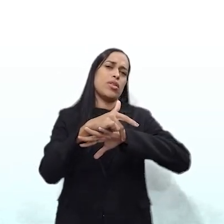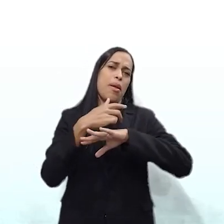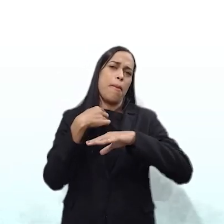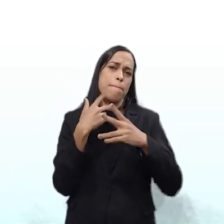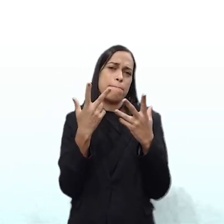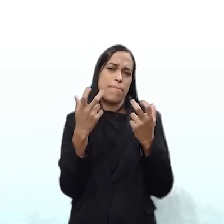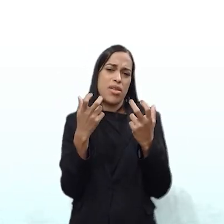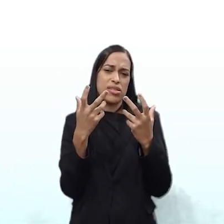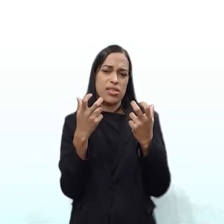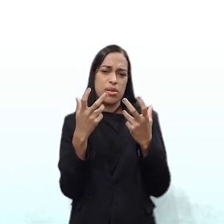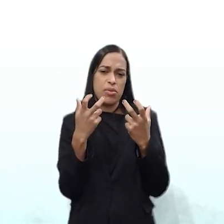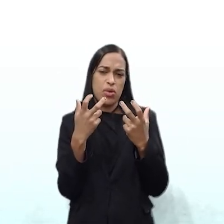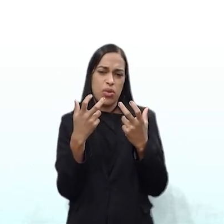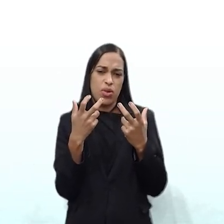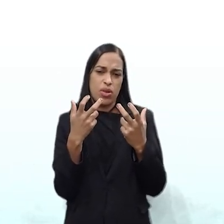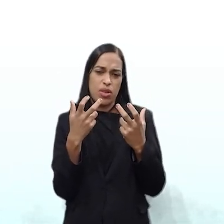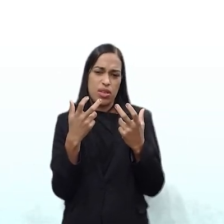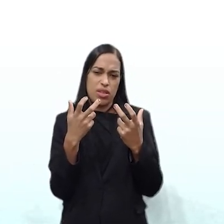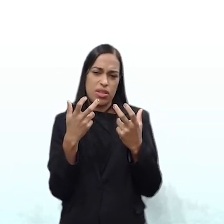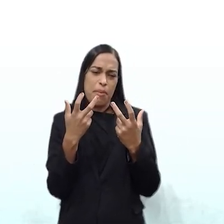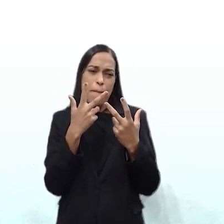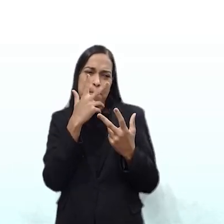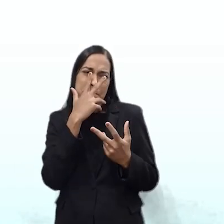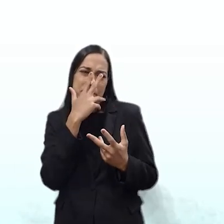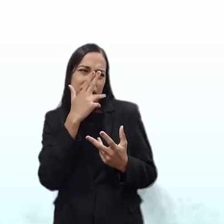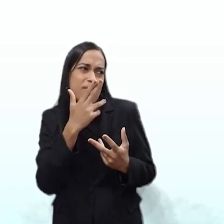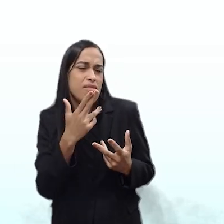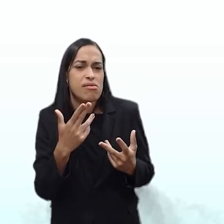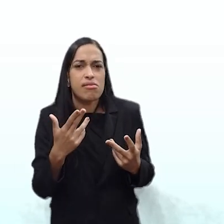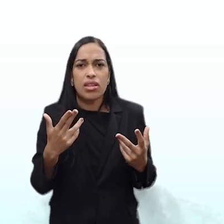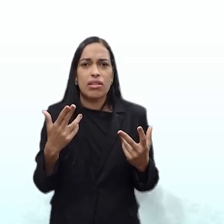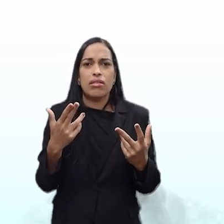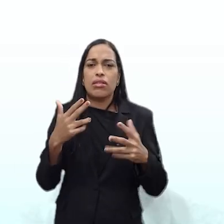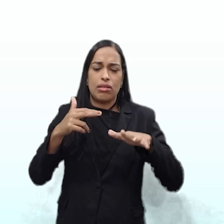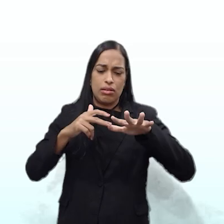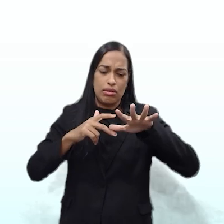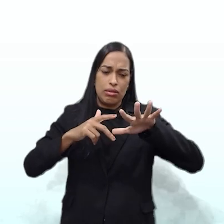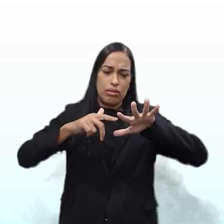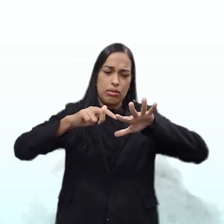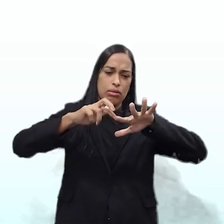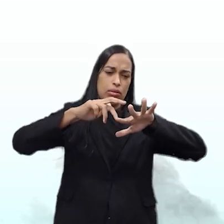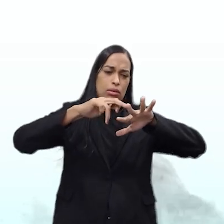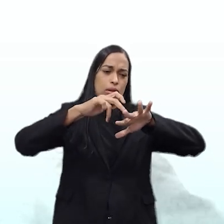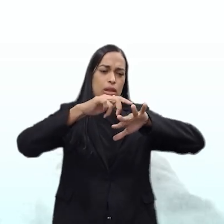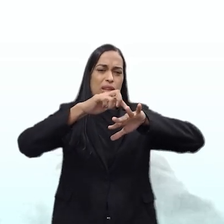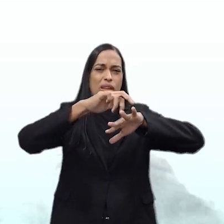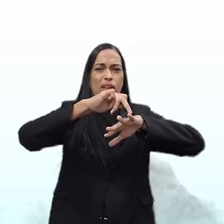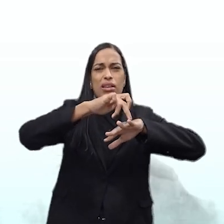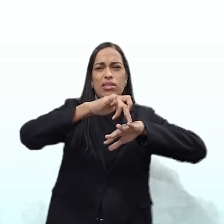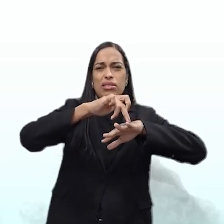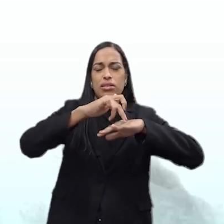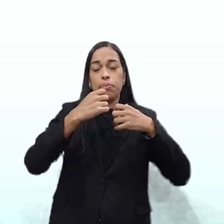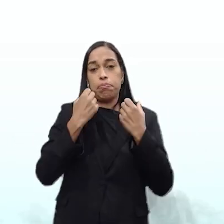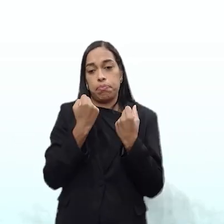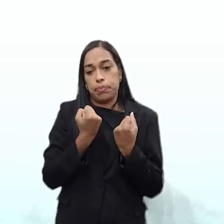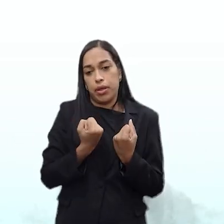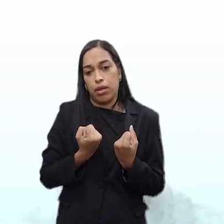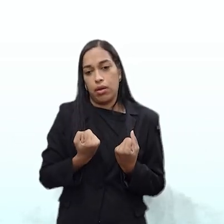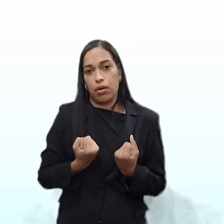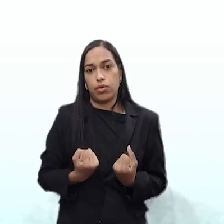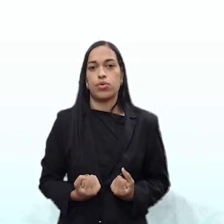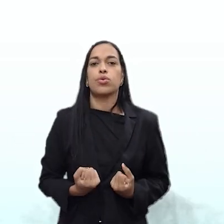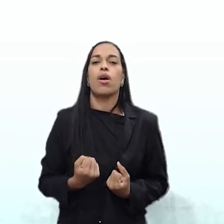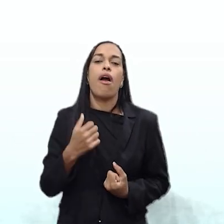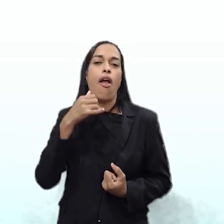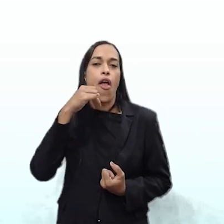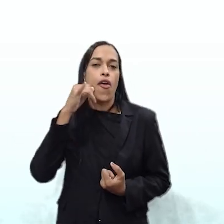na escada aquela partezinha que parece uma lixazinha bem grossinho. Isso é para aumentar o atrito, para